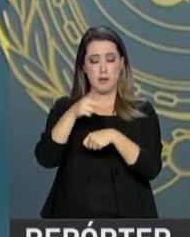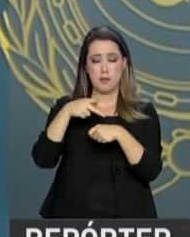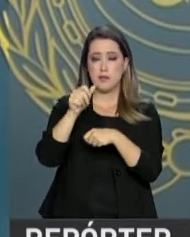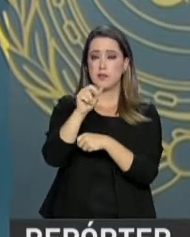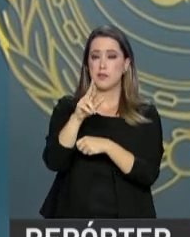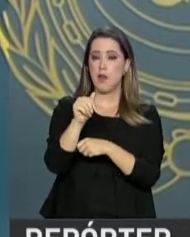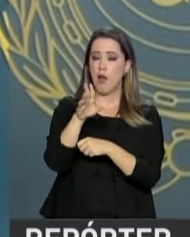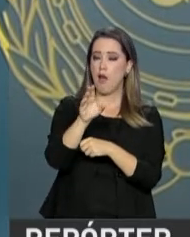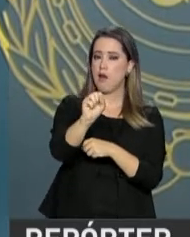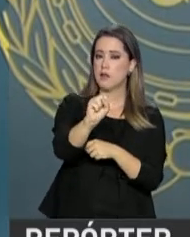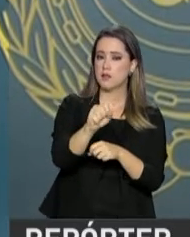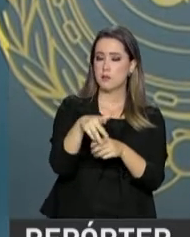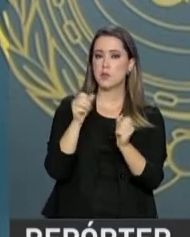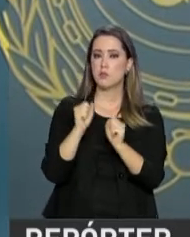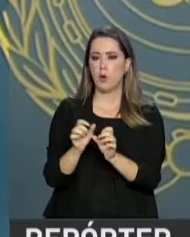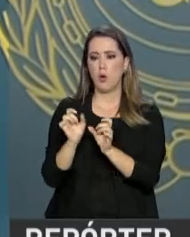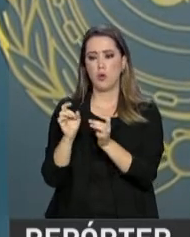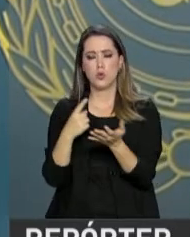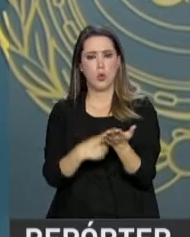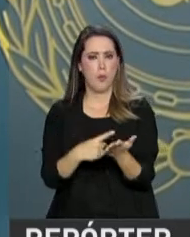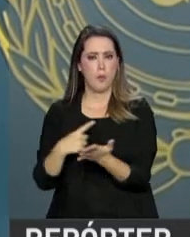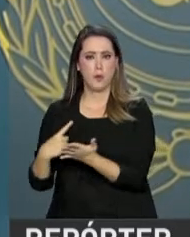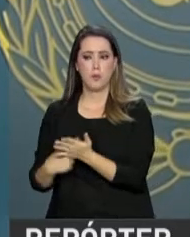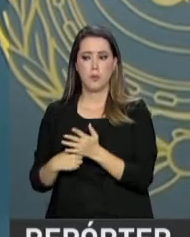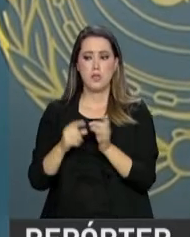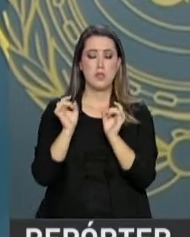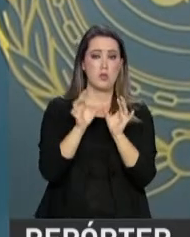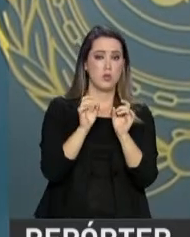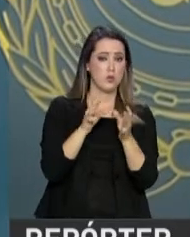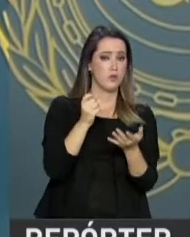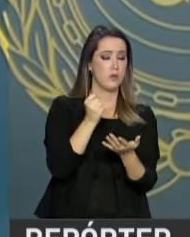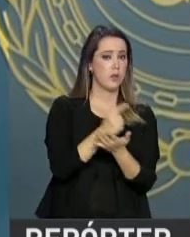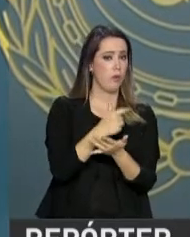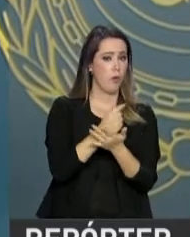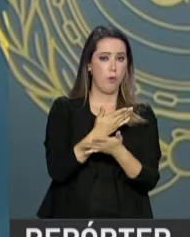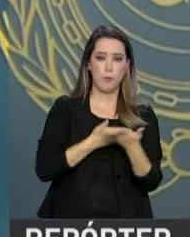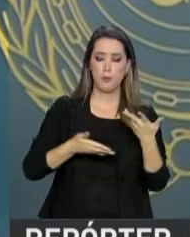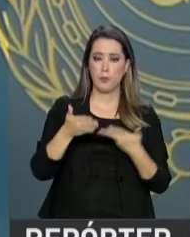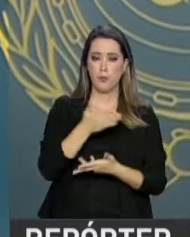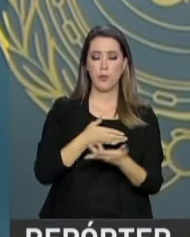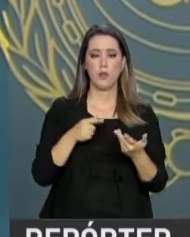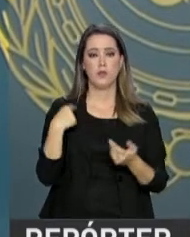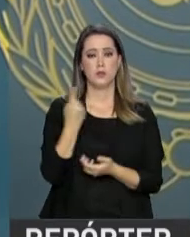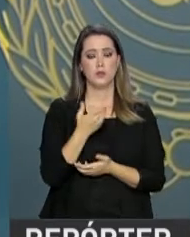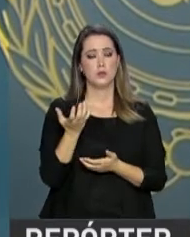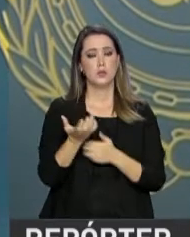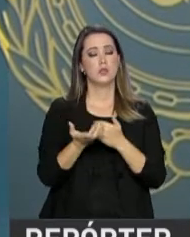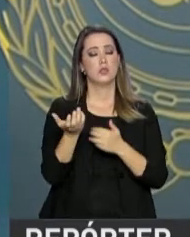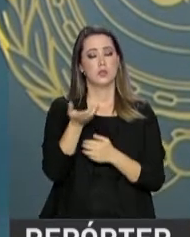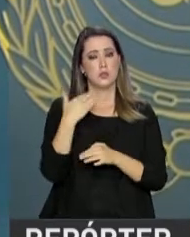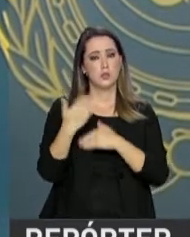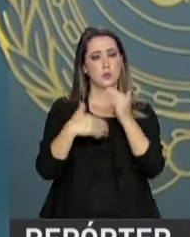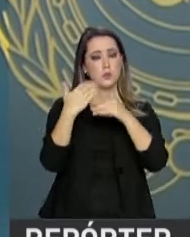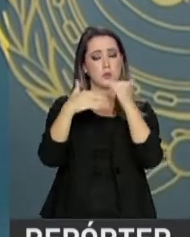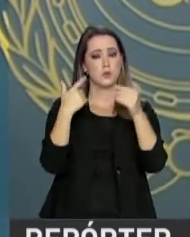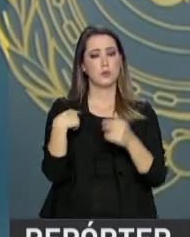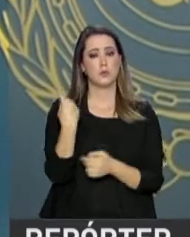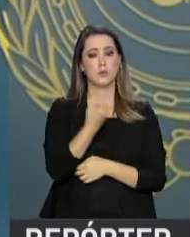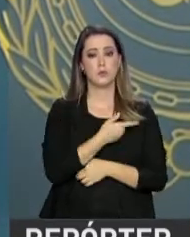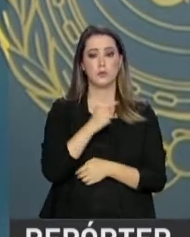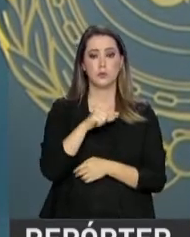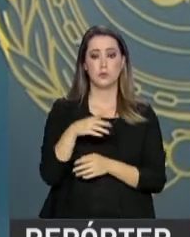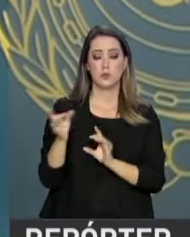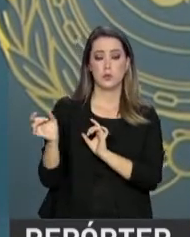ea tunísia para fazer acordo de livre-comércio e queremos ampliar portanto e diversificar nosso